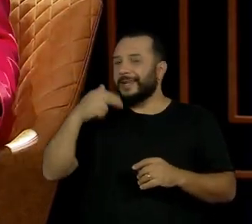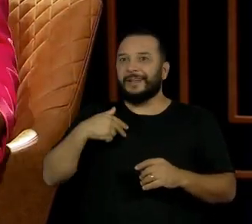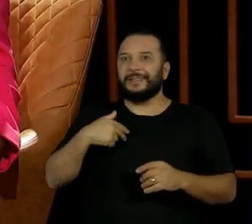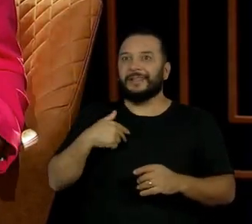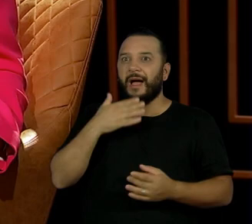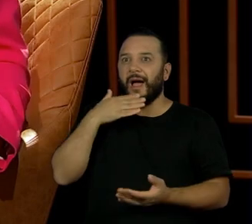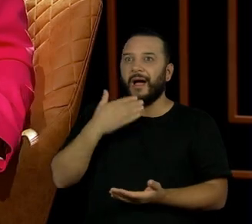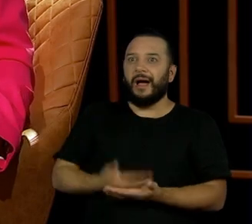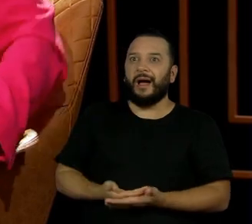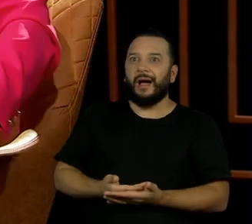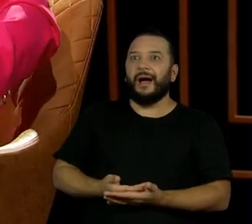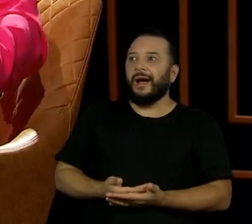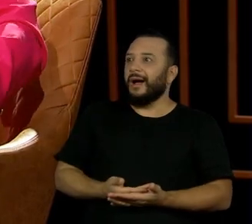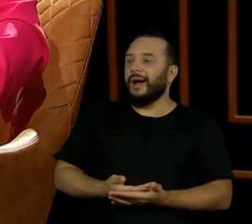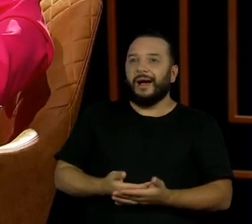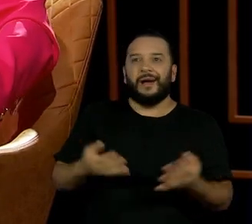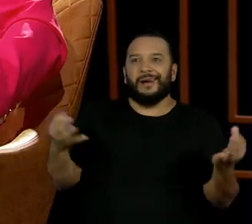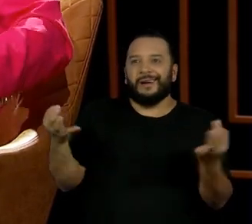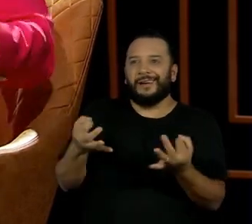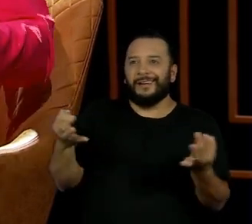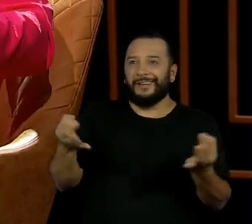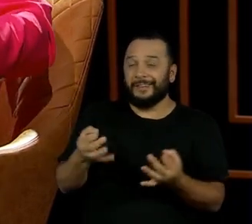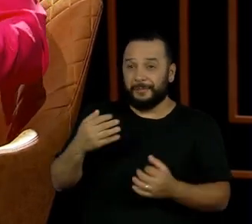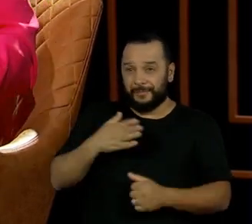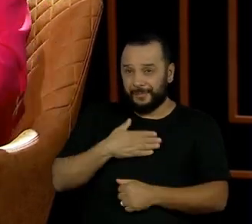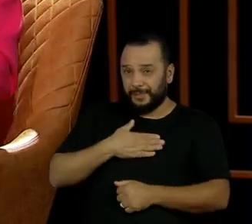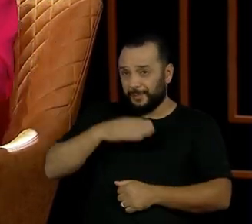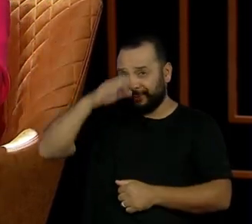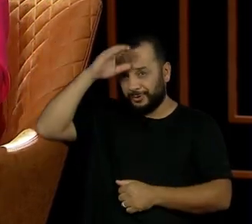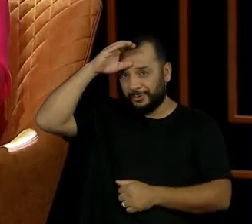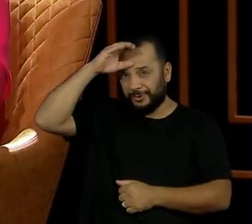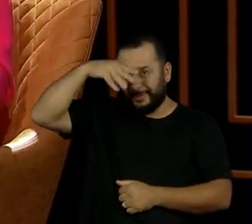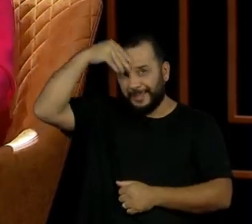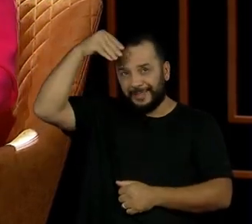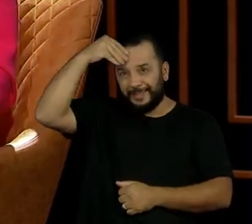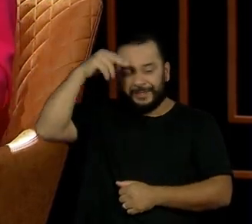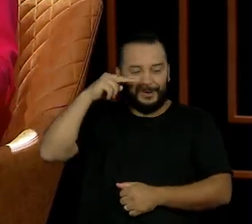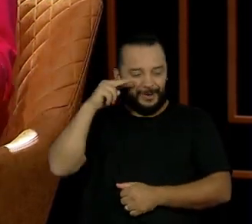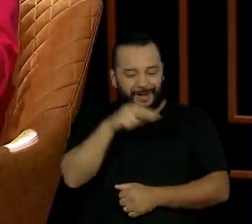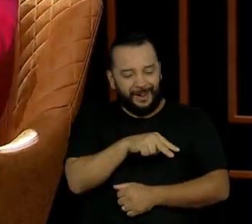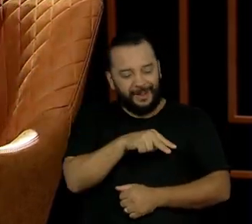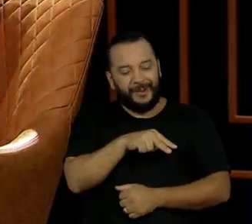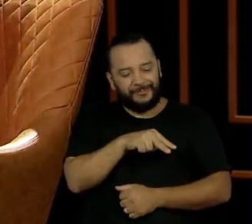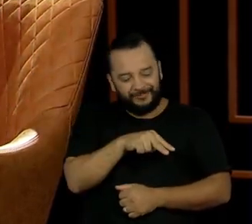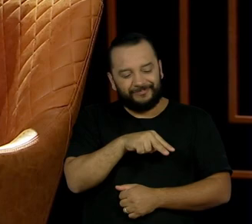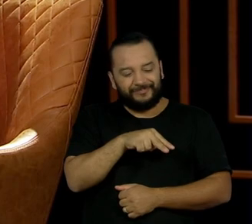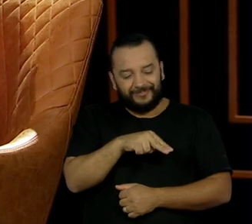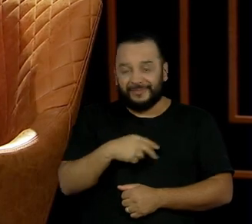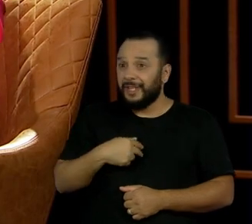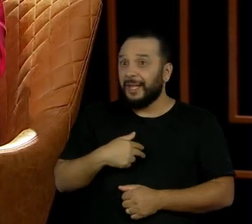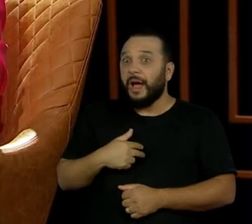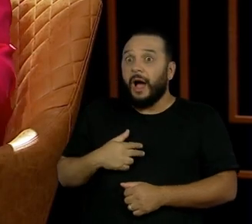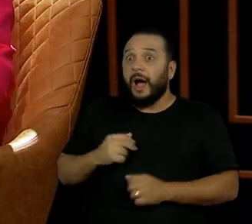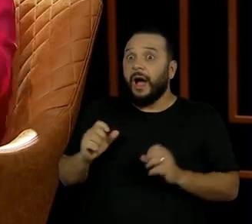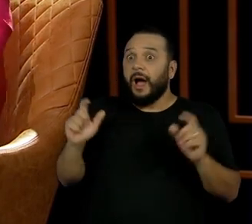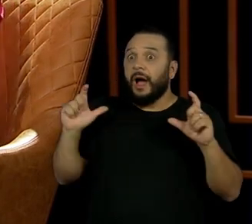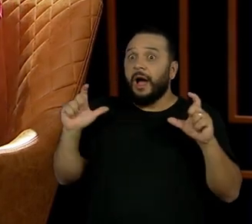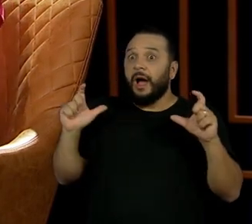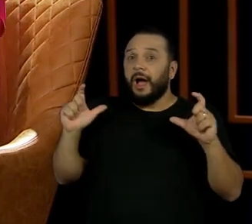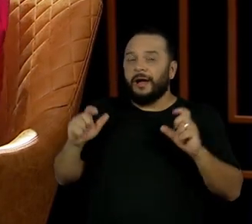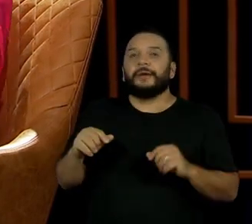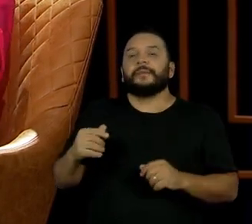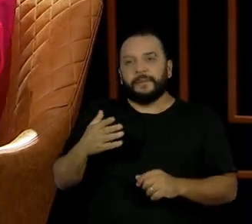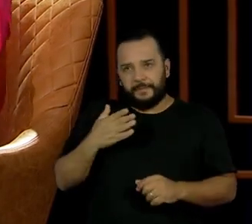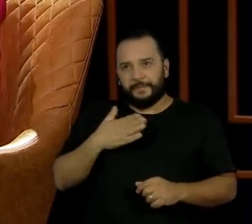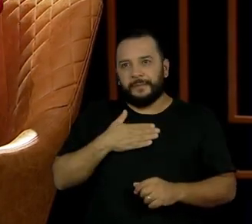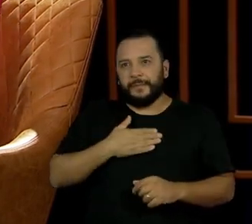com a boca aberta o tempo inteiro meu tio meu tio padrinho ele olhava para mim e aí meus primos não tava nem aí eu falo para